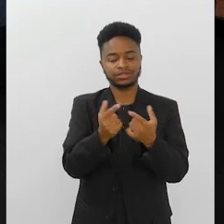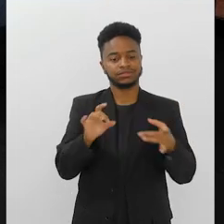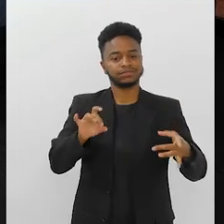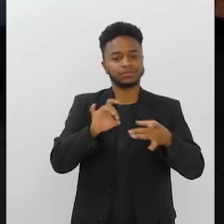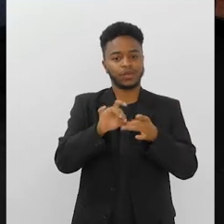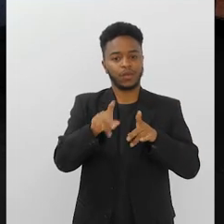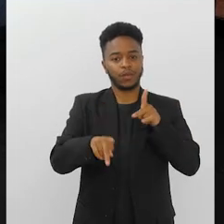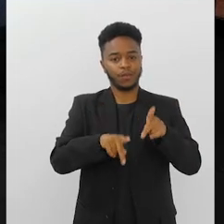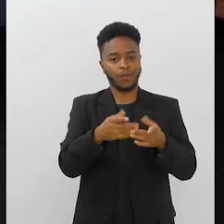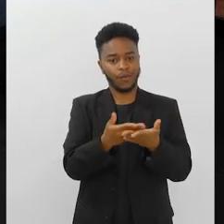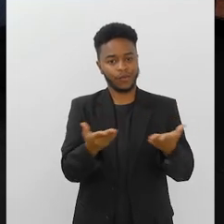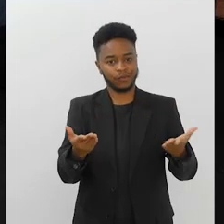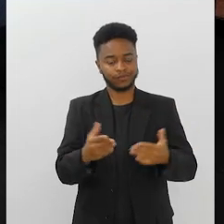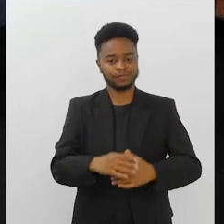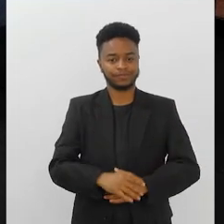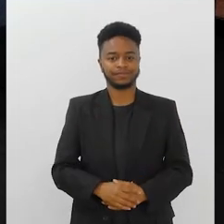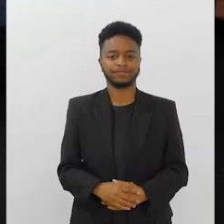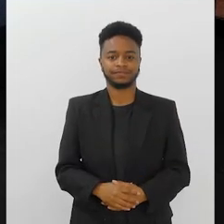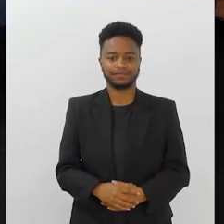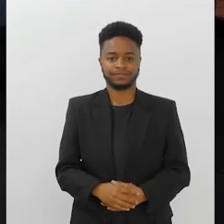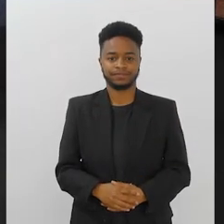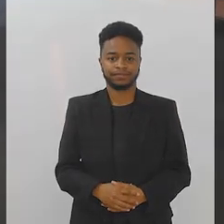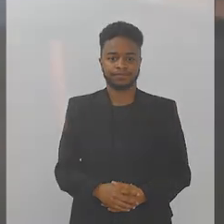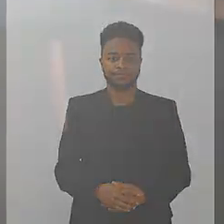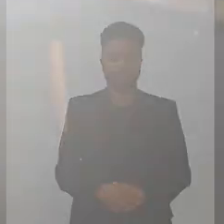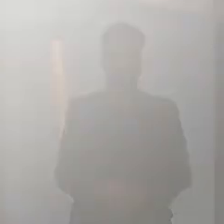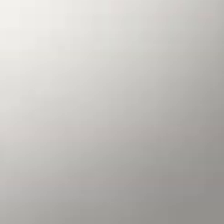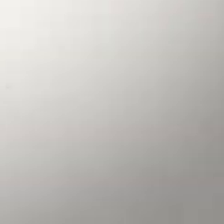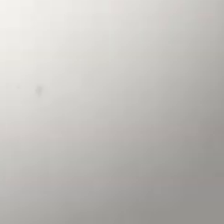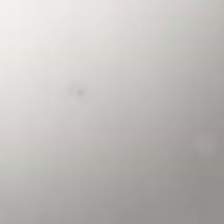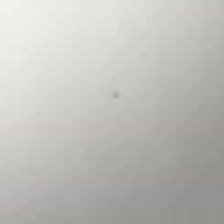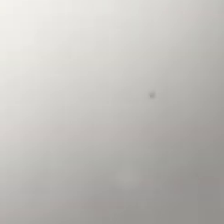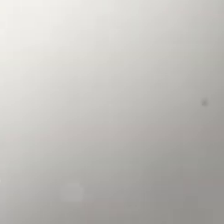na TV alerge no canal do Povo